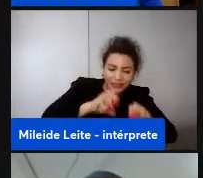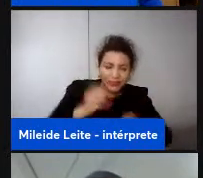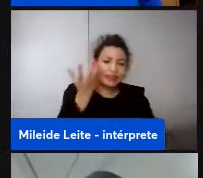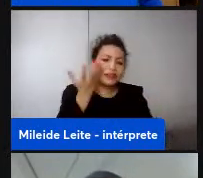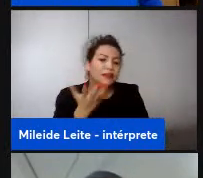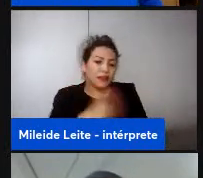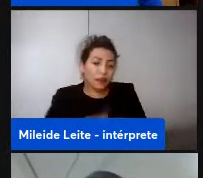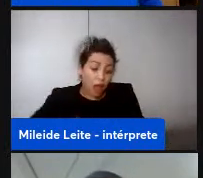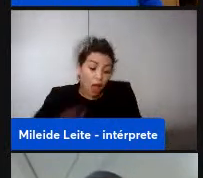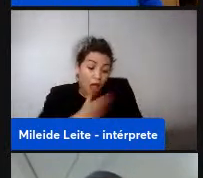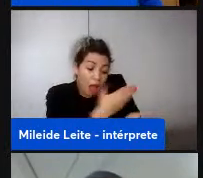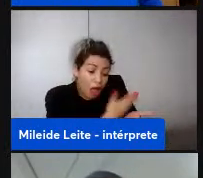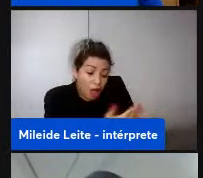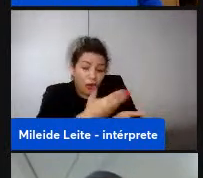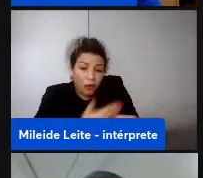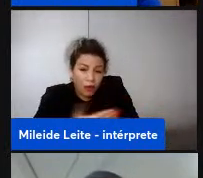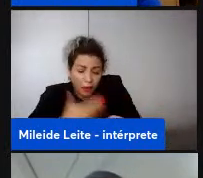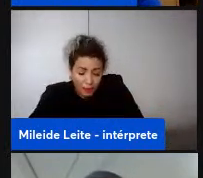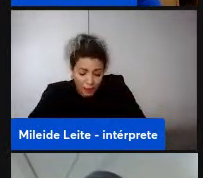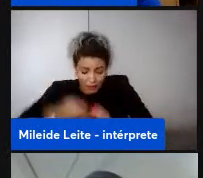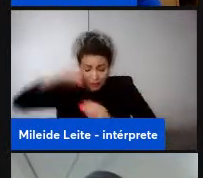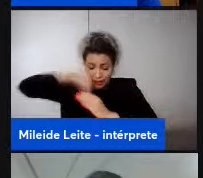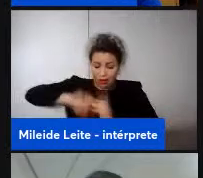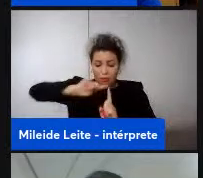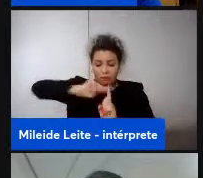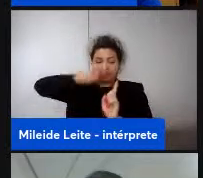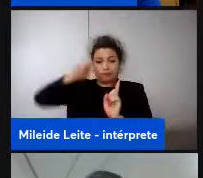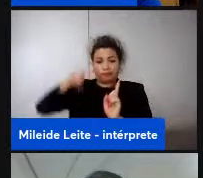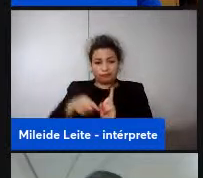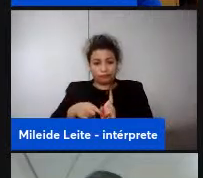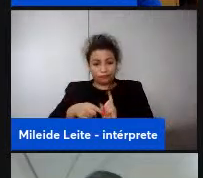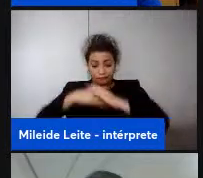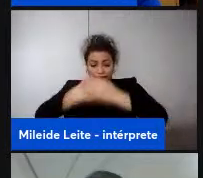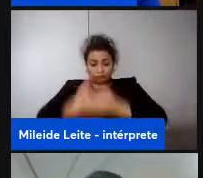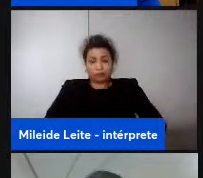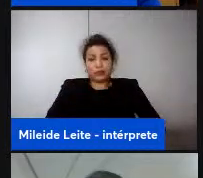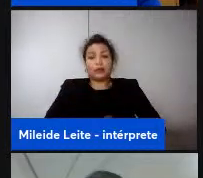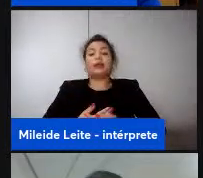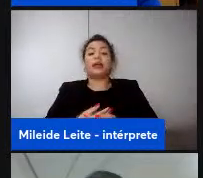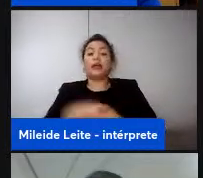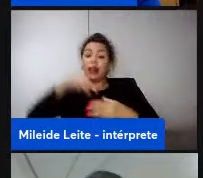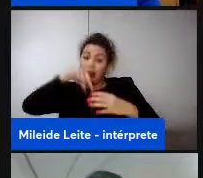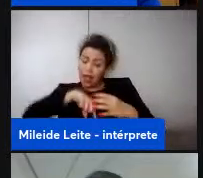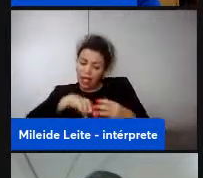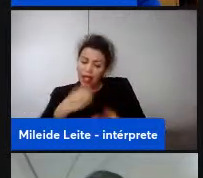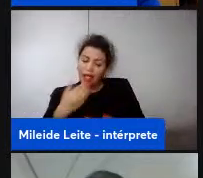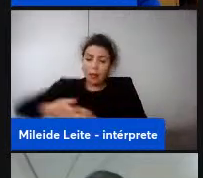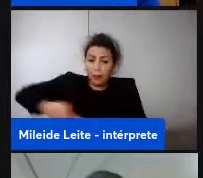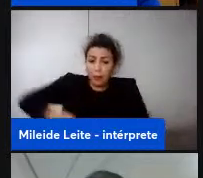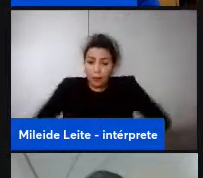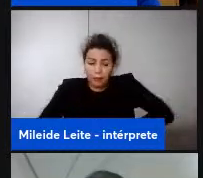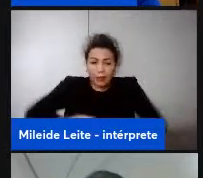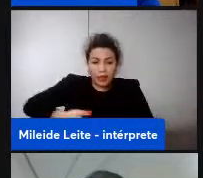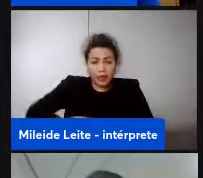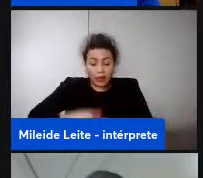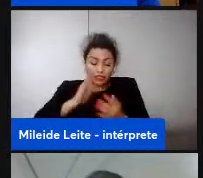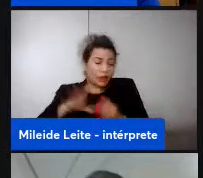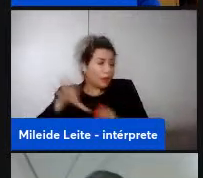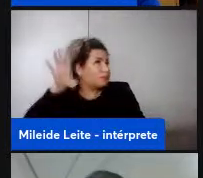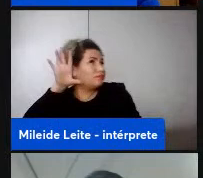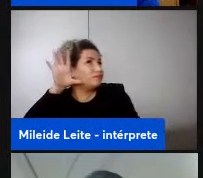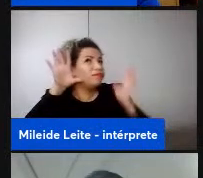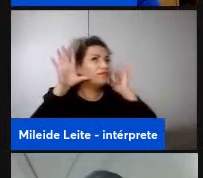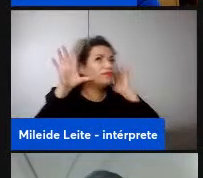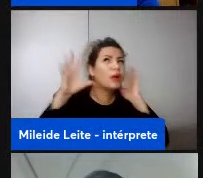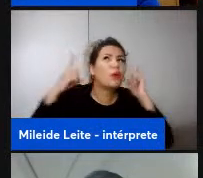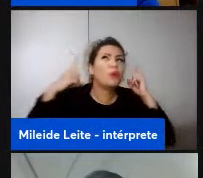que começa lá, já lá na barriga da mãe, porque quando ela está lá na barriga da mãe, a criança já escuta o